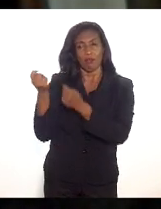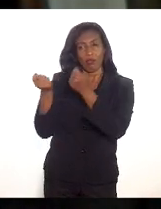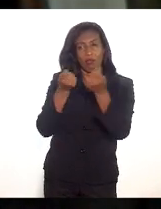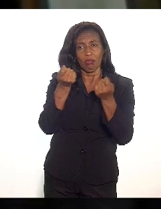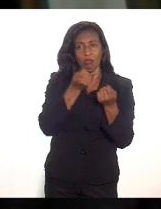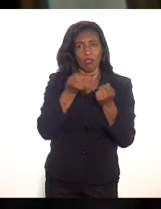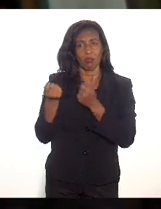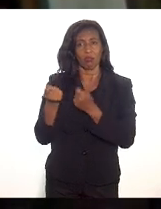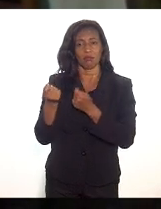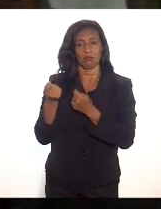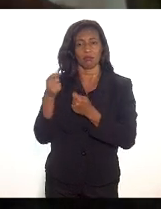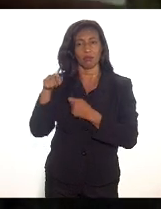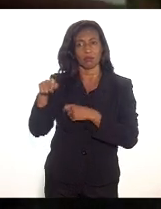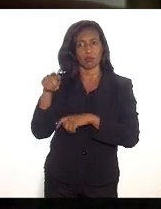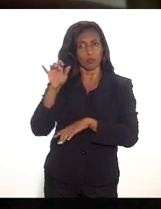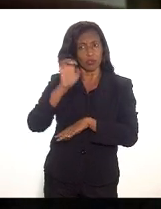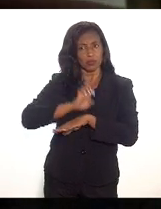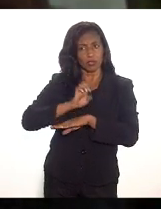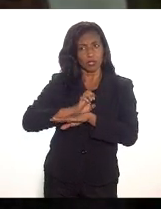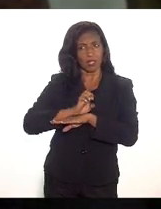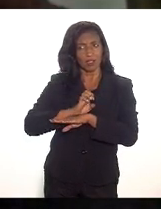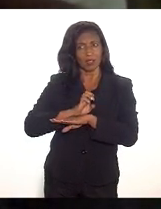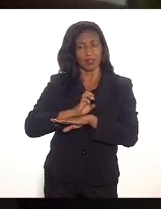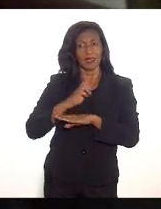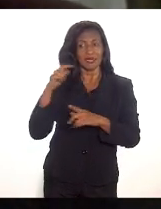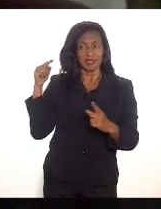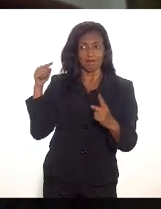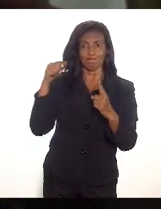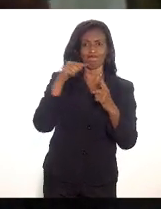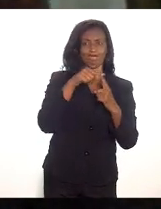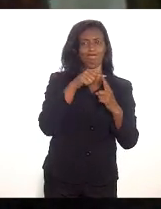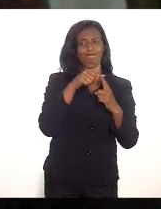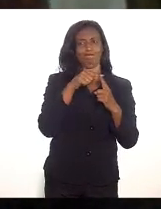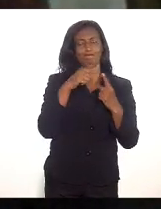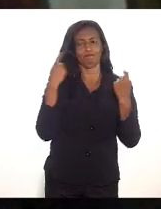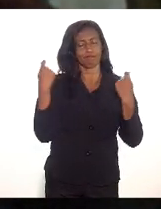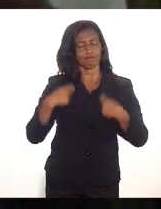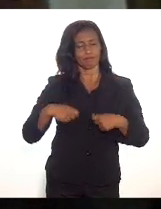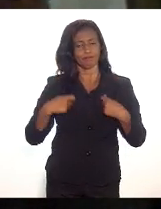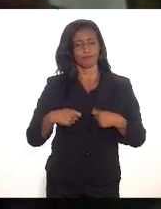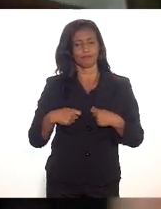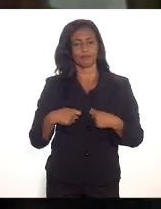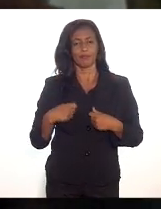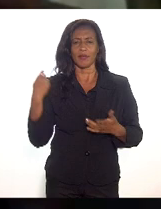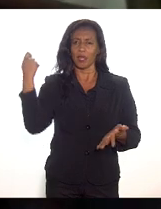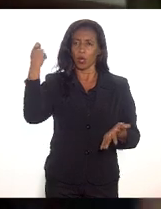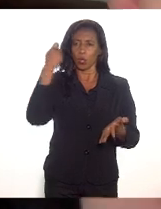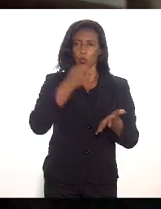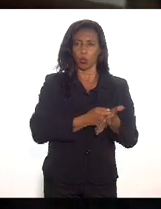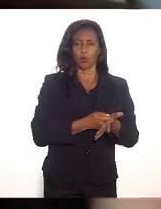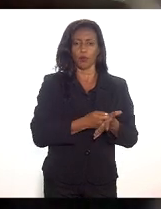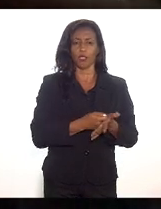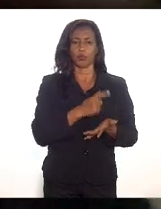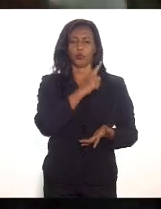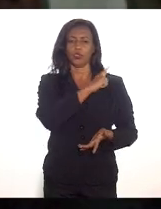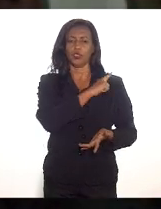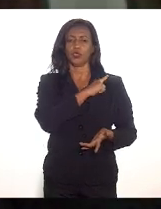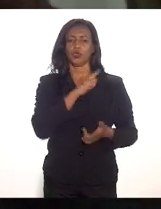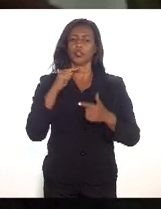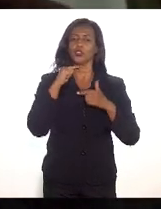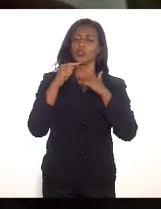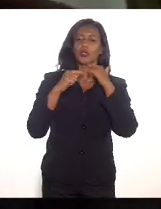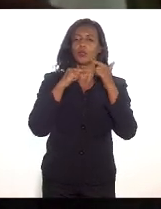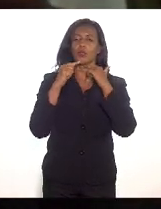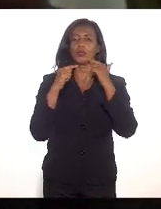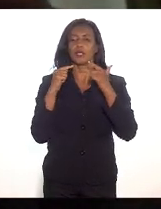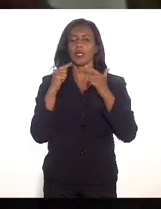nosso Estado. Tem que ter plano de meta para ser cumprido, sim. E tem que punir os gestores que não conseguem atingir